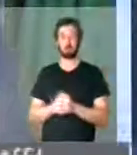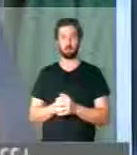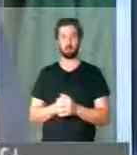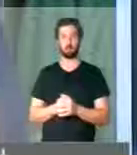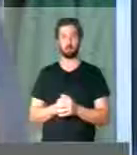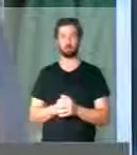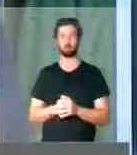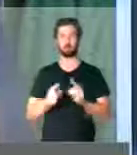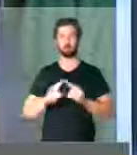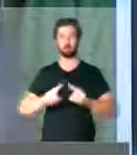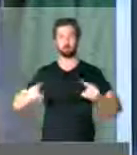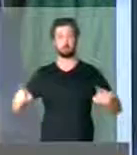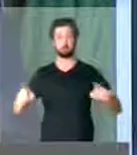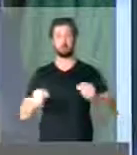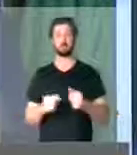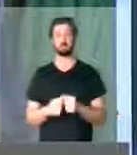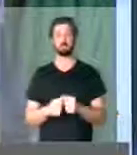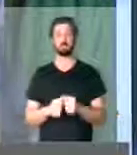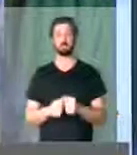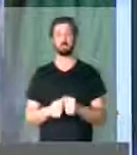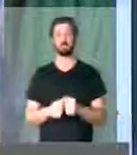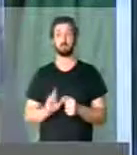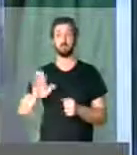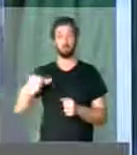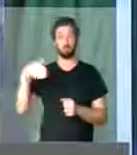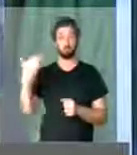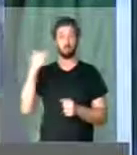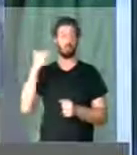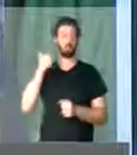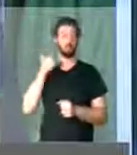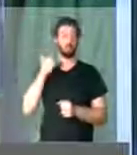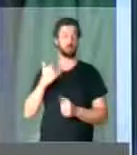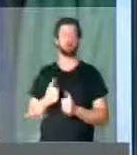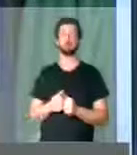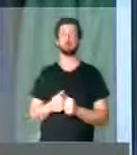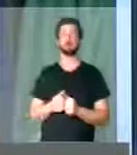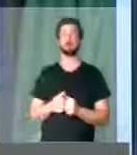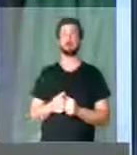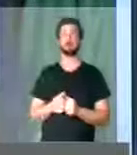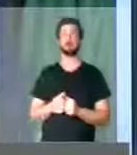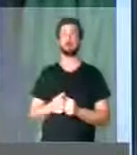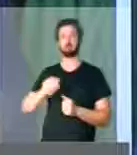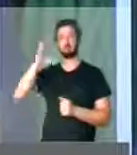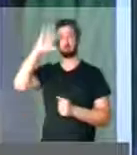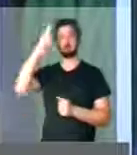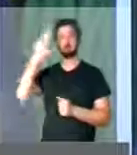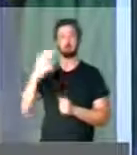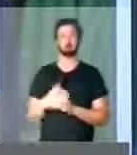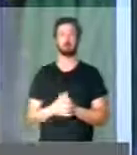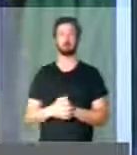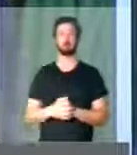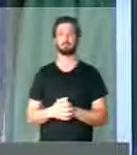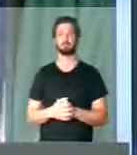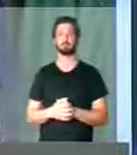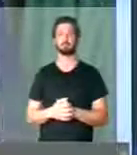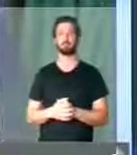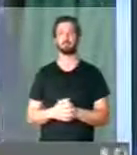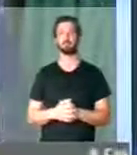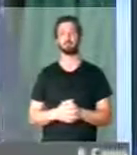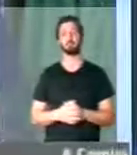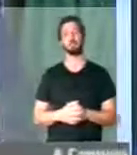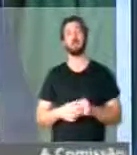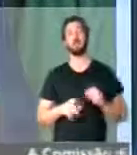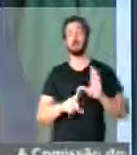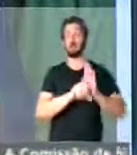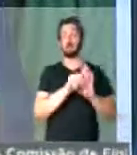no entanto o senhor presidente quando um juiz passa a decidir apesar da